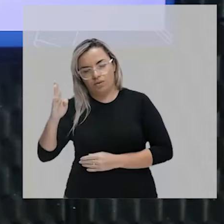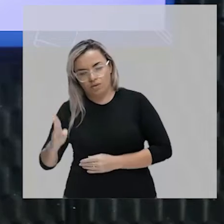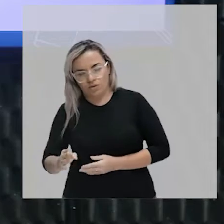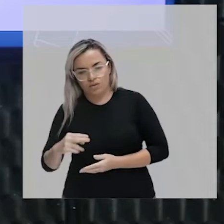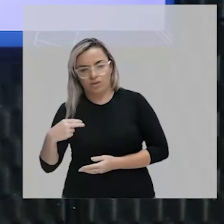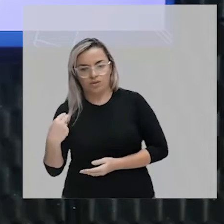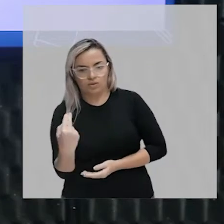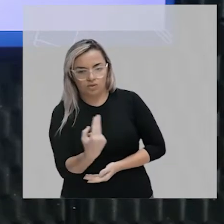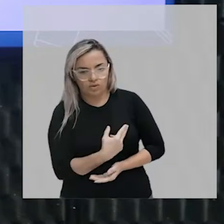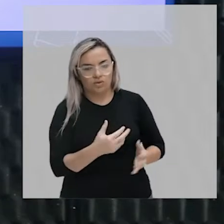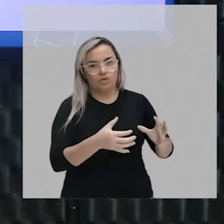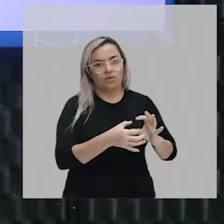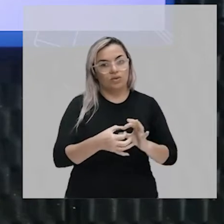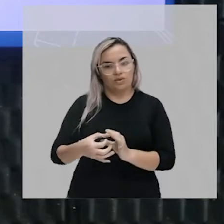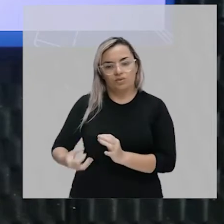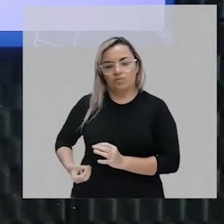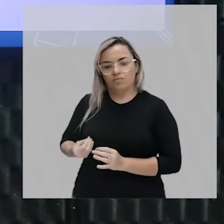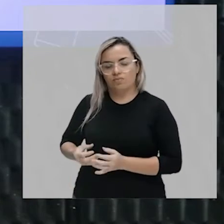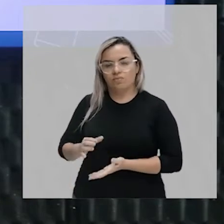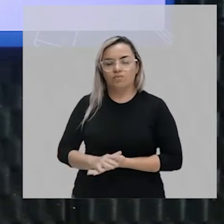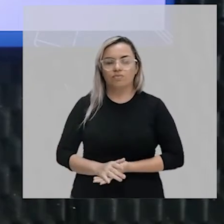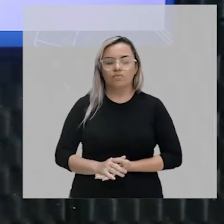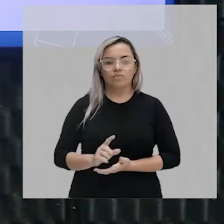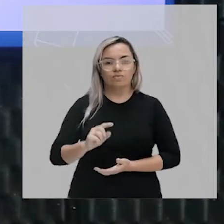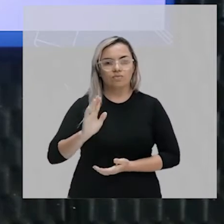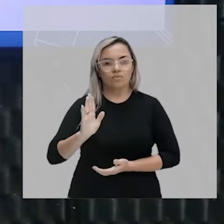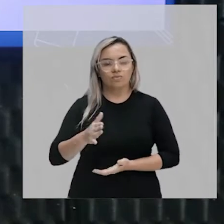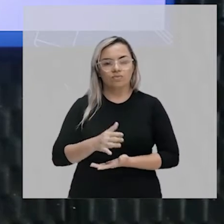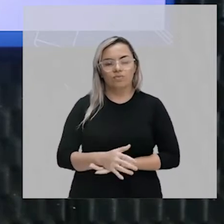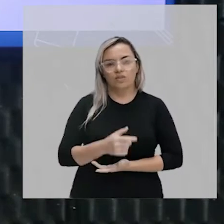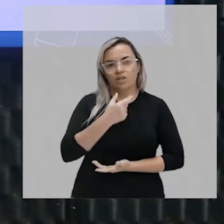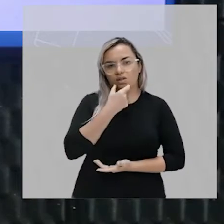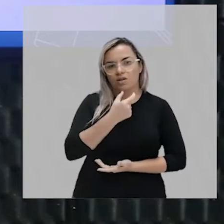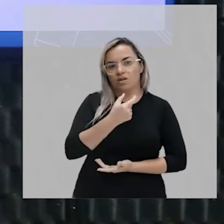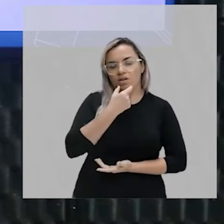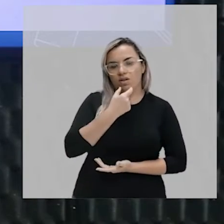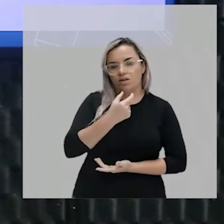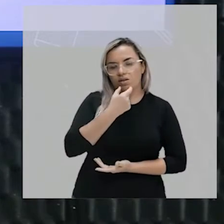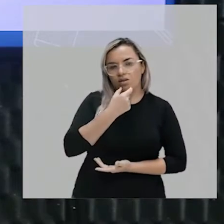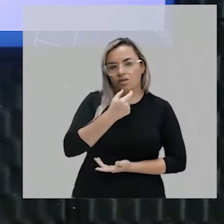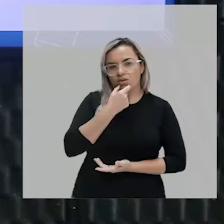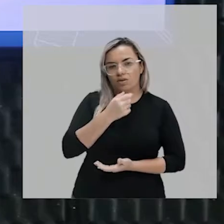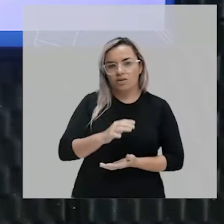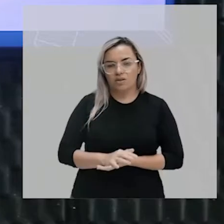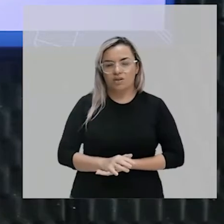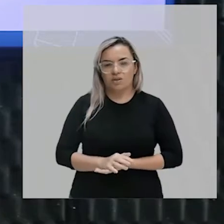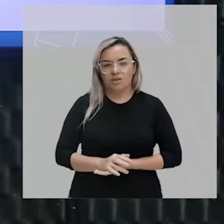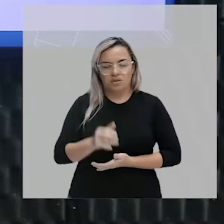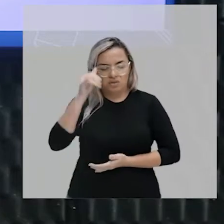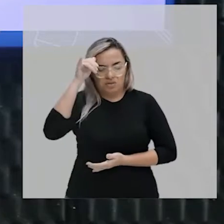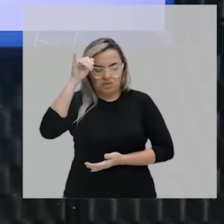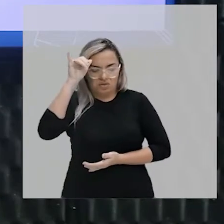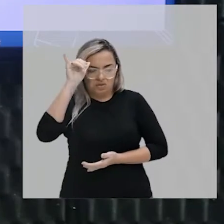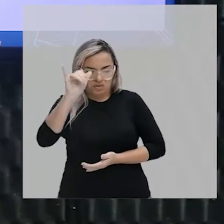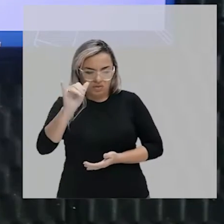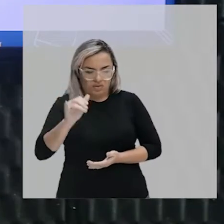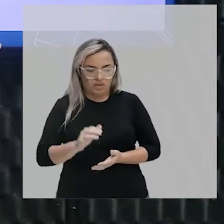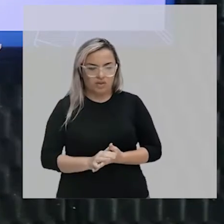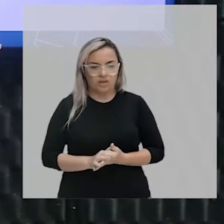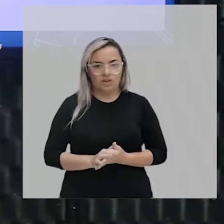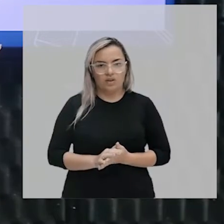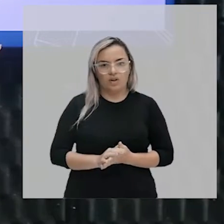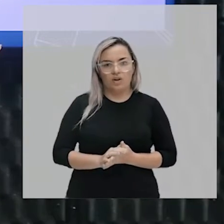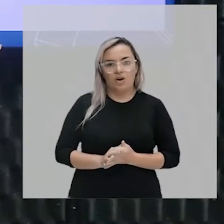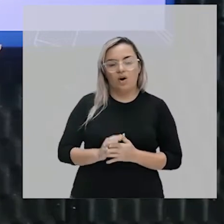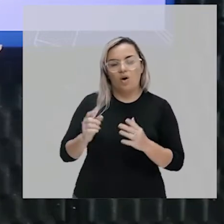falando da nossa realidade os britânicos eles evitam Physical Tati o contato físico com pessoas que